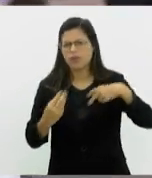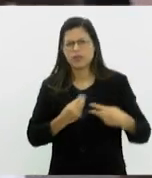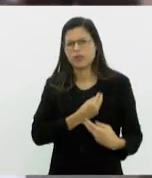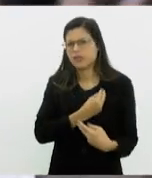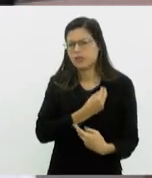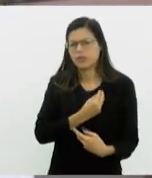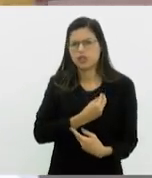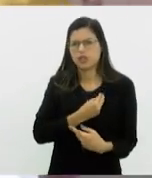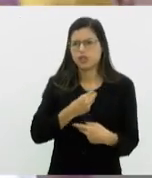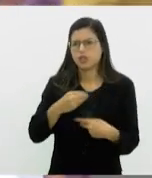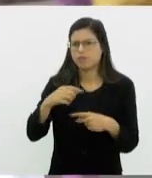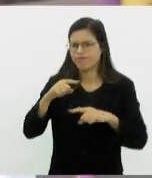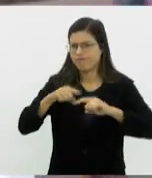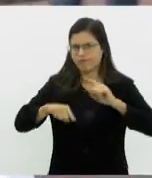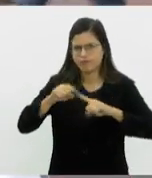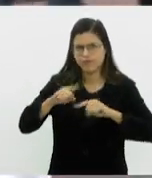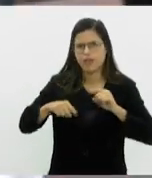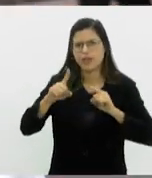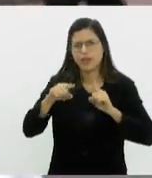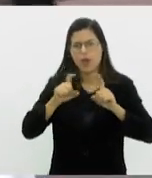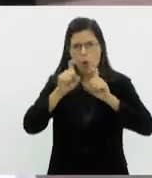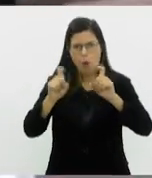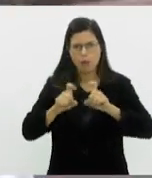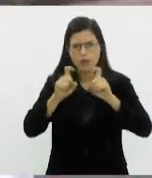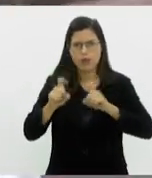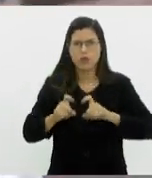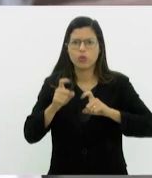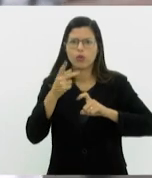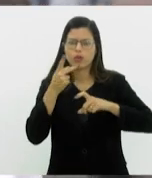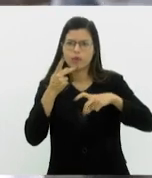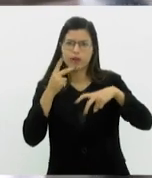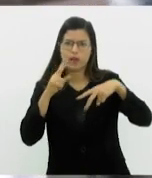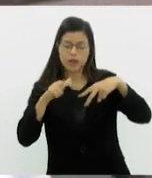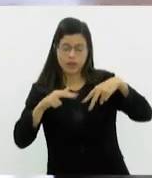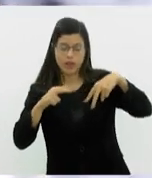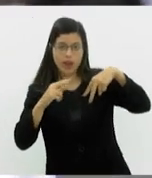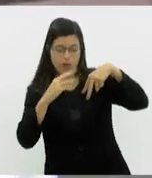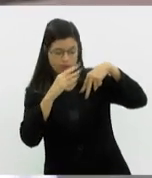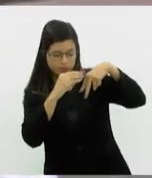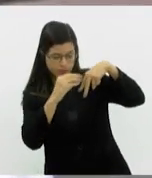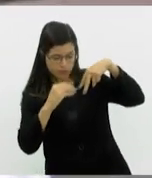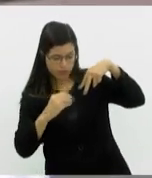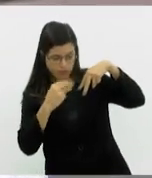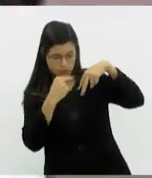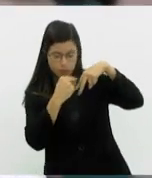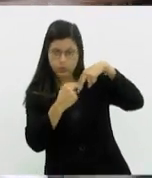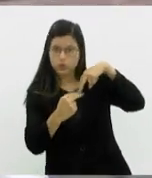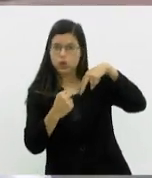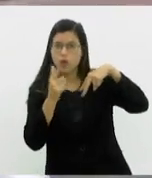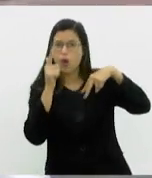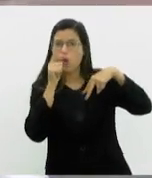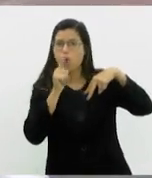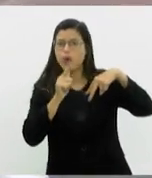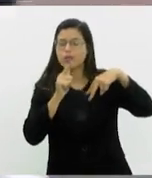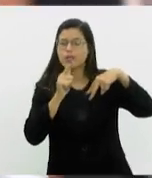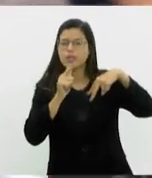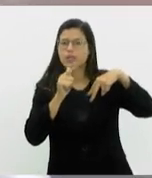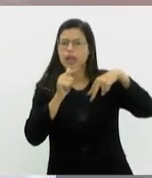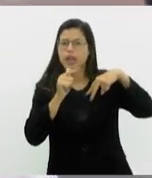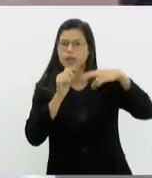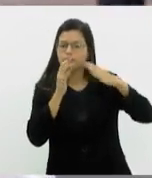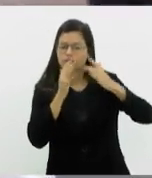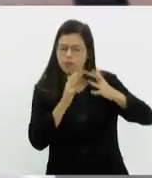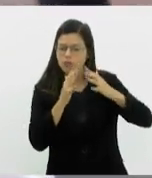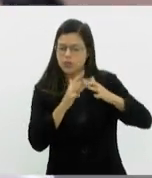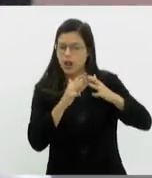radioterapia que são computadorizadas e a gente chama de radiocirurgia, onde você consegue ir lá no local certinho da lesão